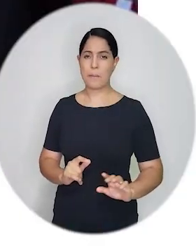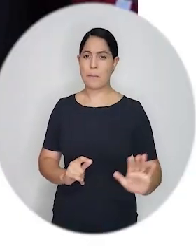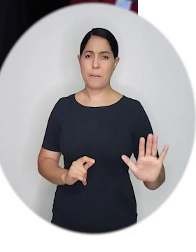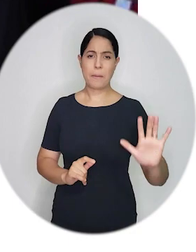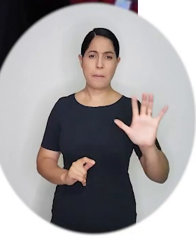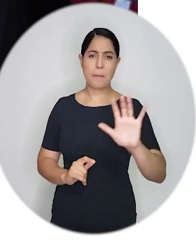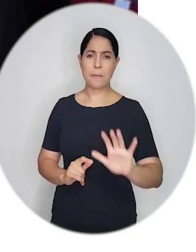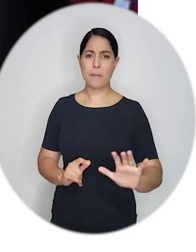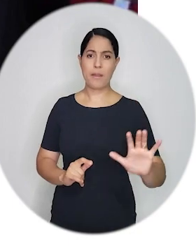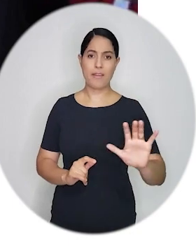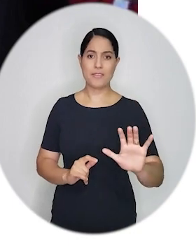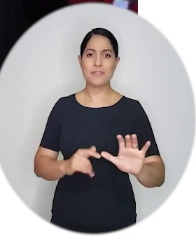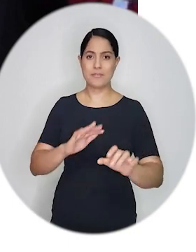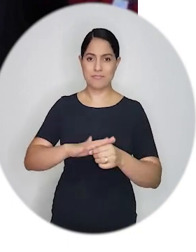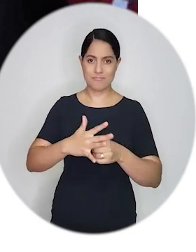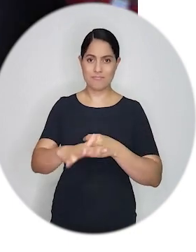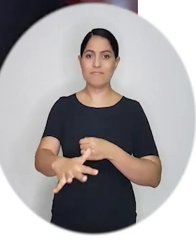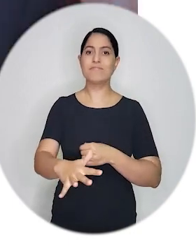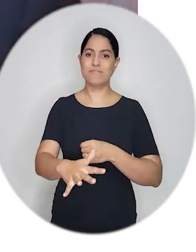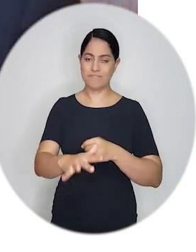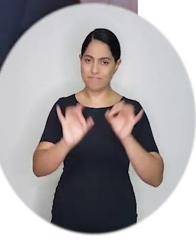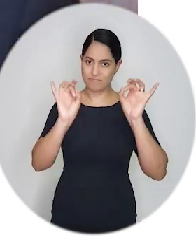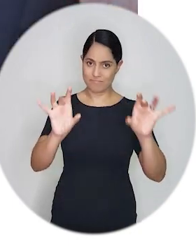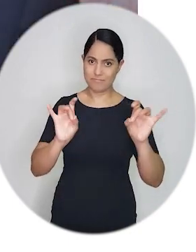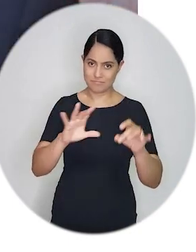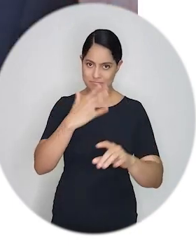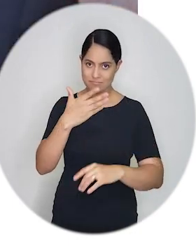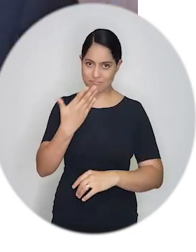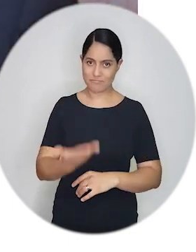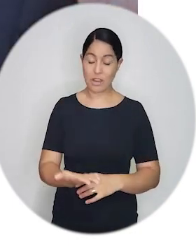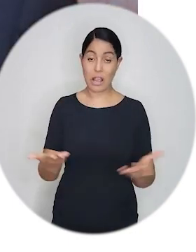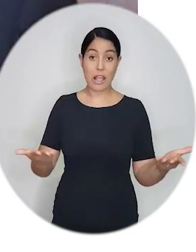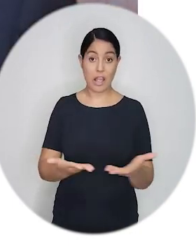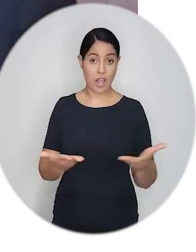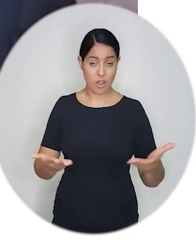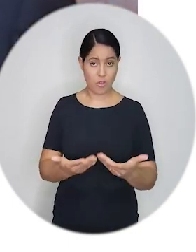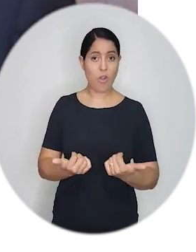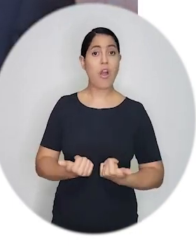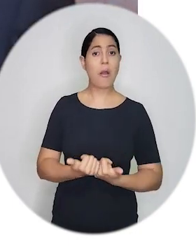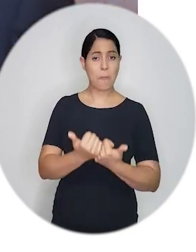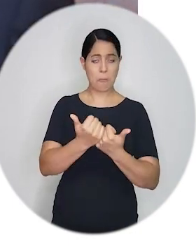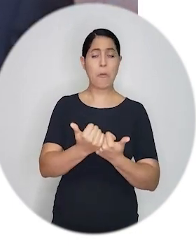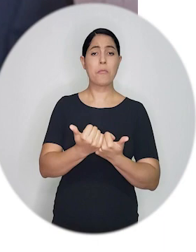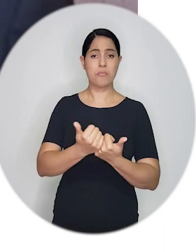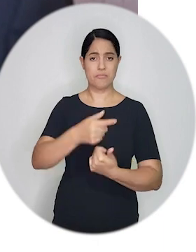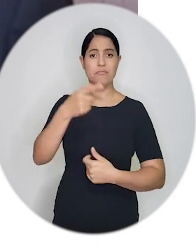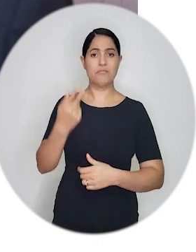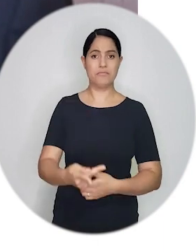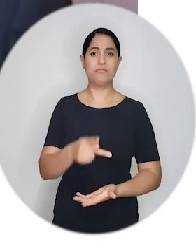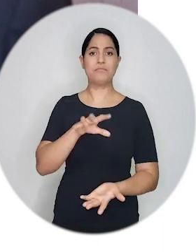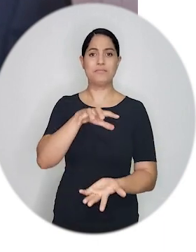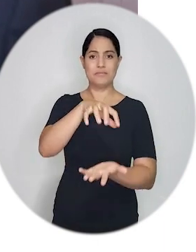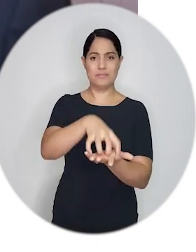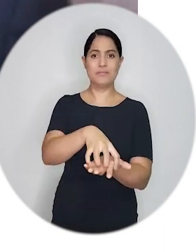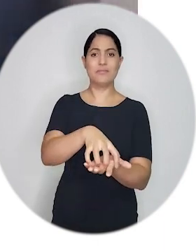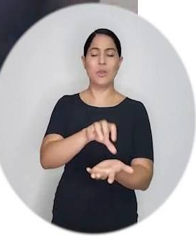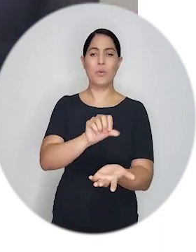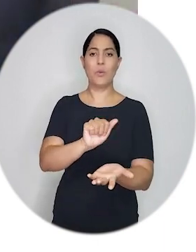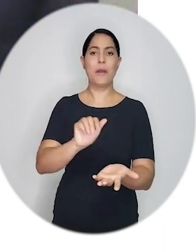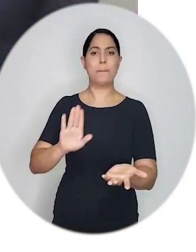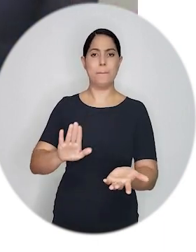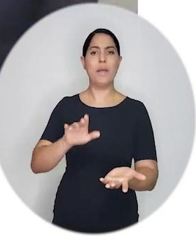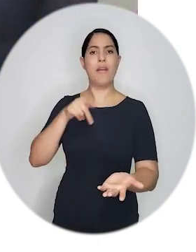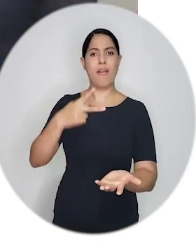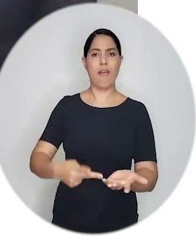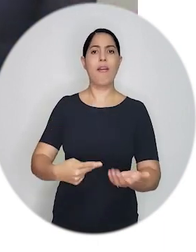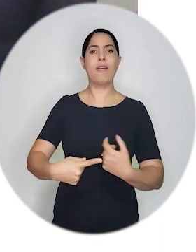mais de 1.000 advogados e advogadas vinculadas a essa subseção de Samambaia. E que de agora em diante, vocês contarão